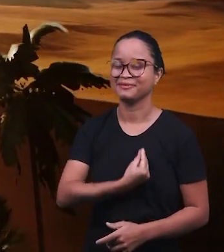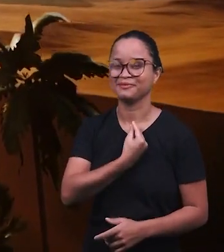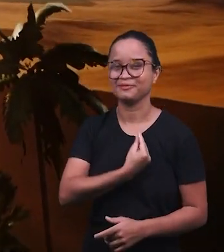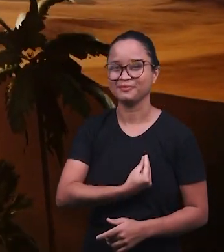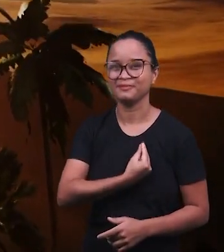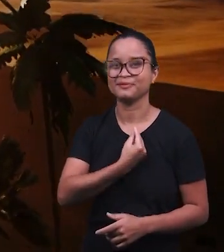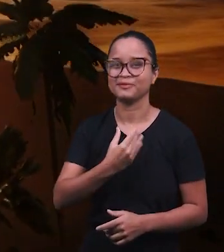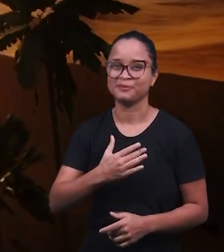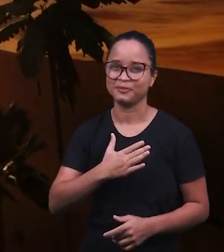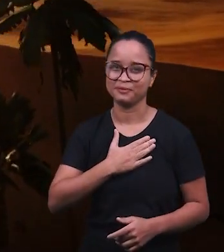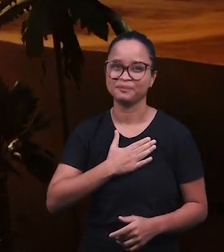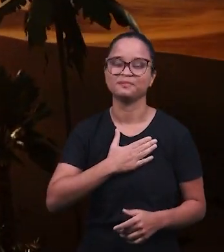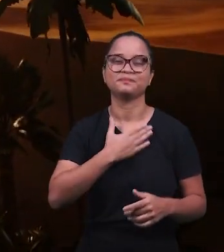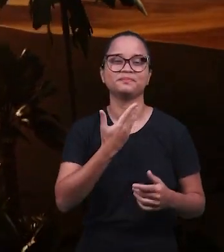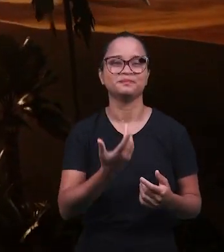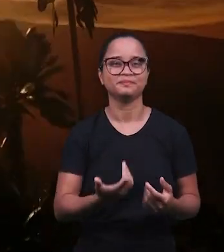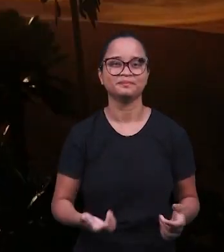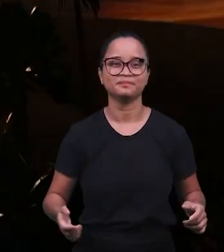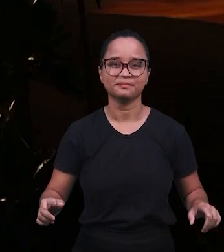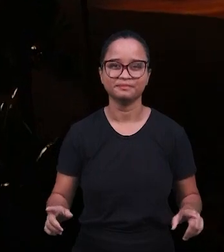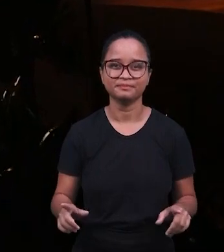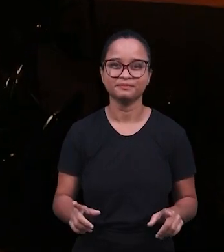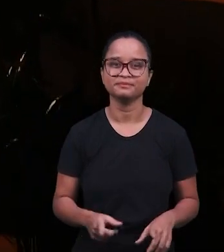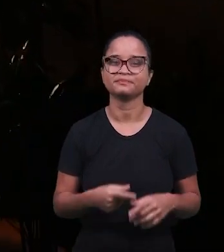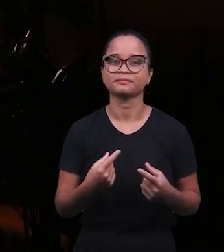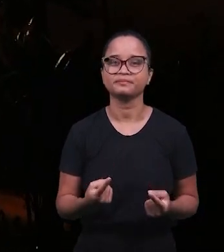revelada em Jesus.